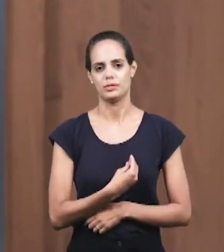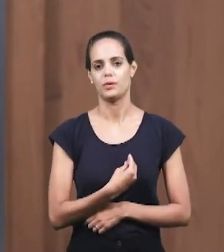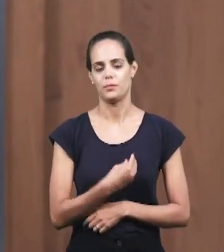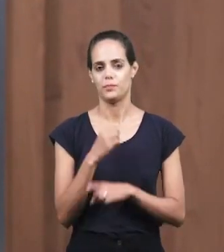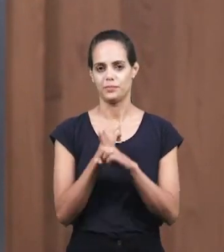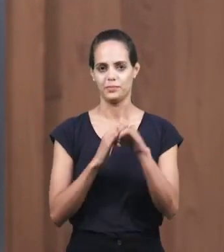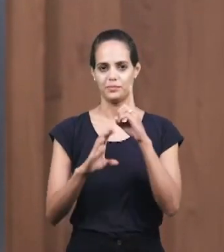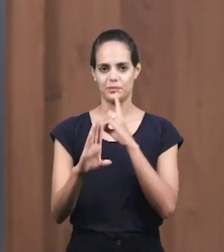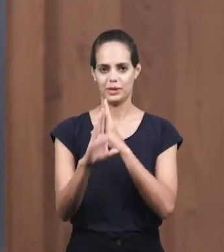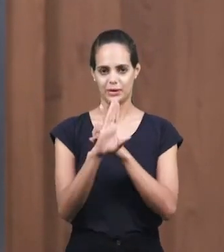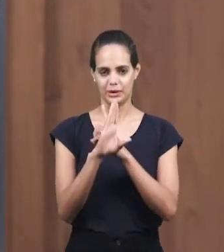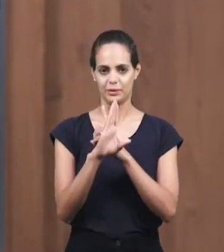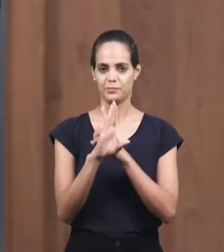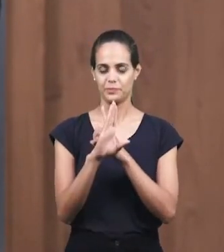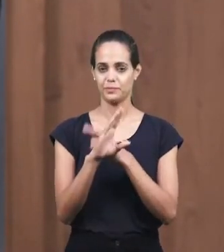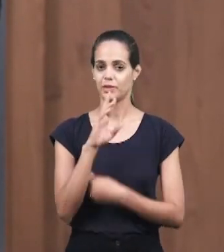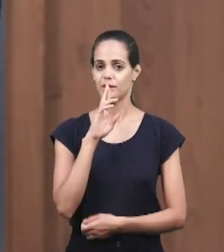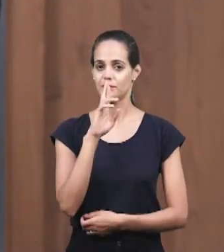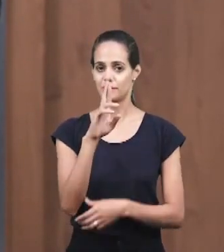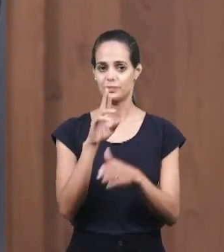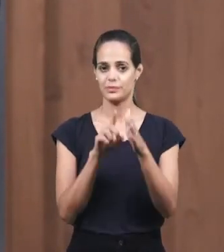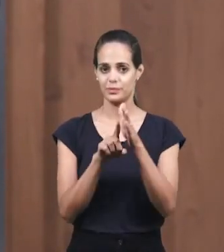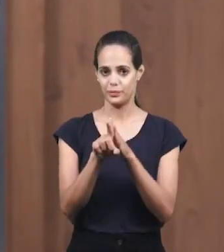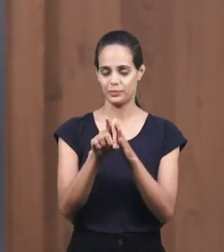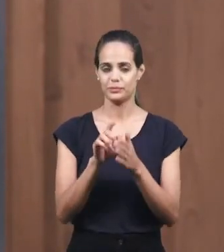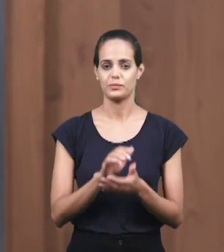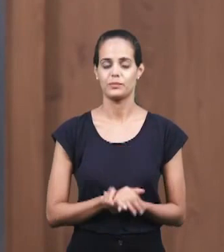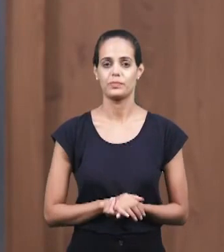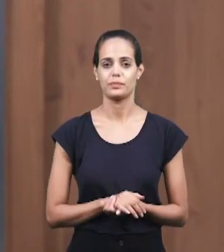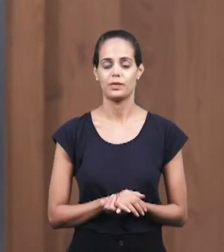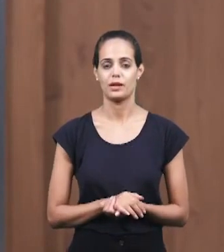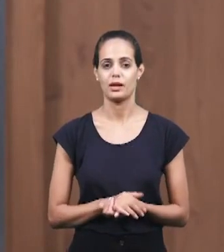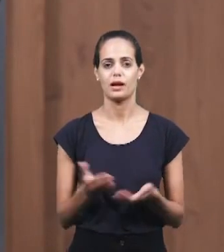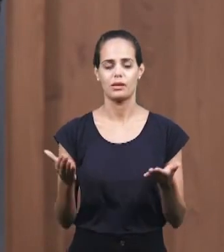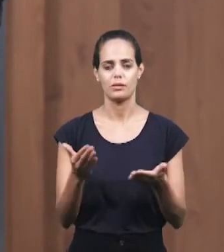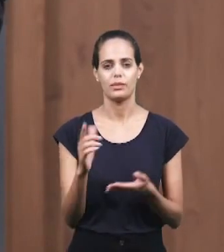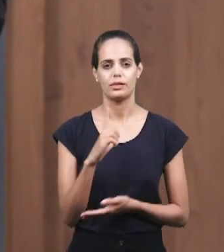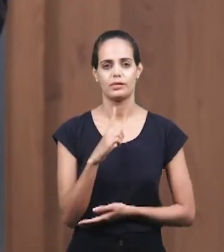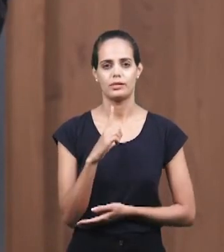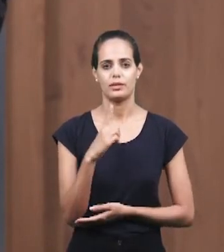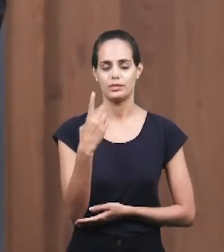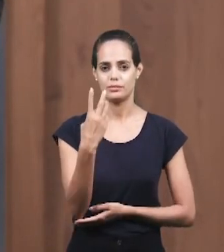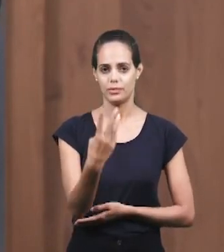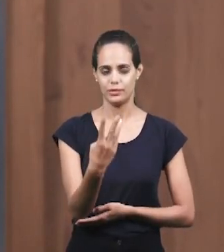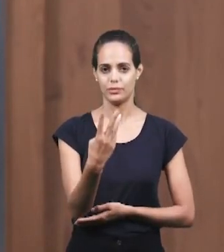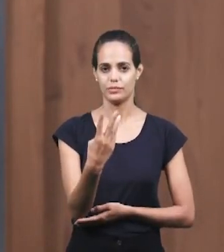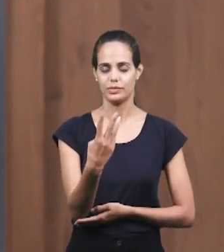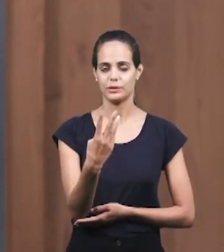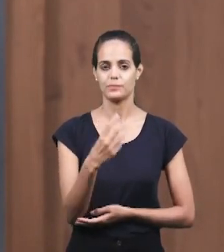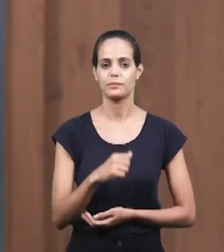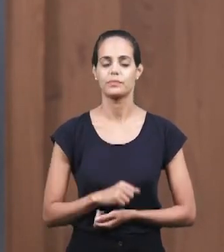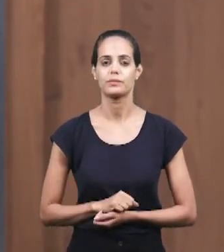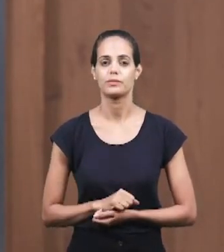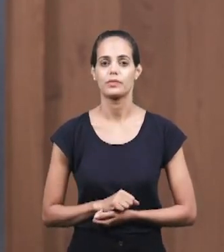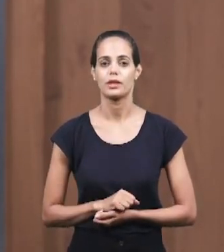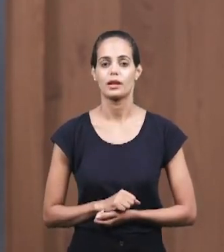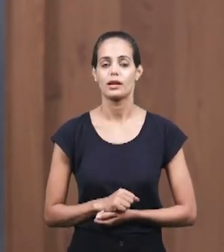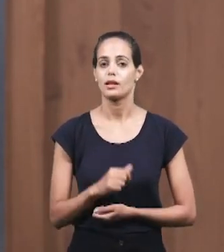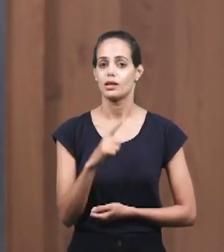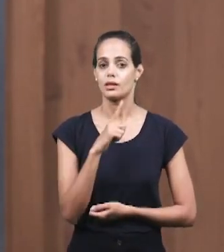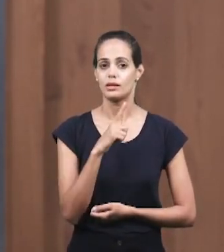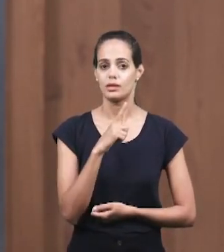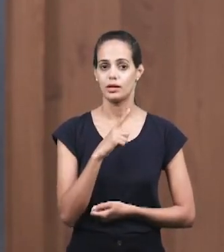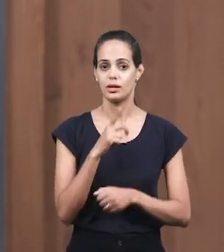trabalho. E nós então iremos agora apresentar nessa programação de hoje, são três perguntas. Então em cada uma delas nós teremos dois